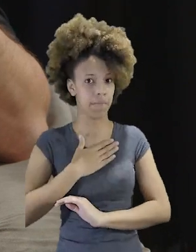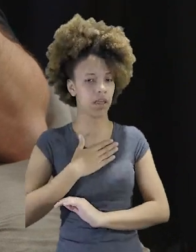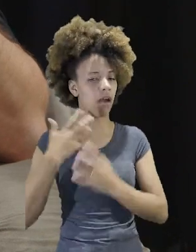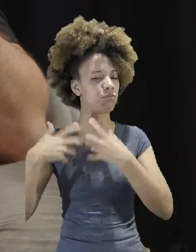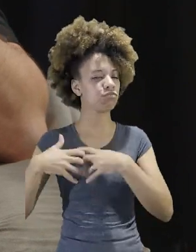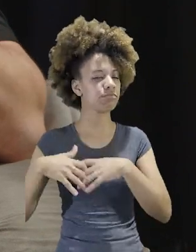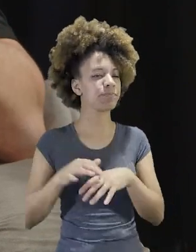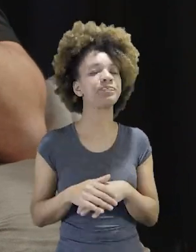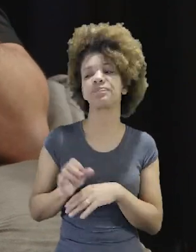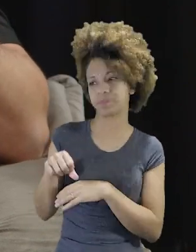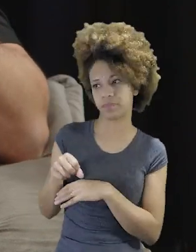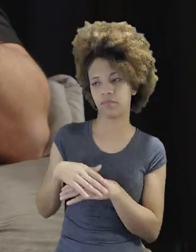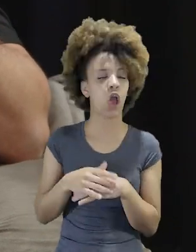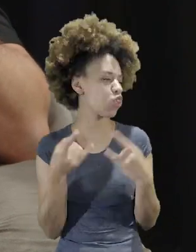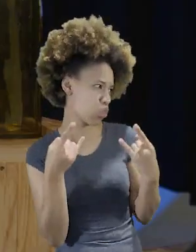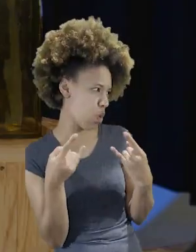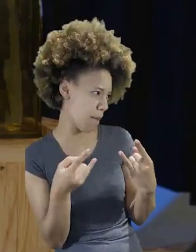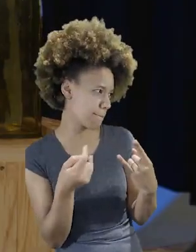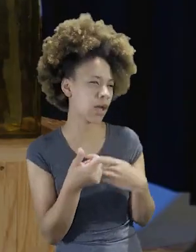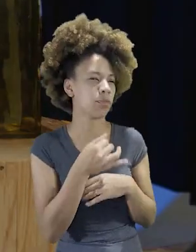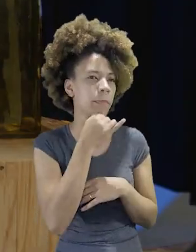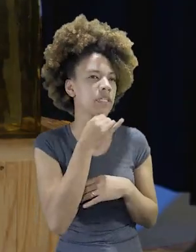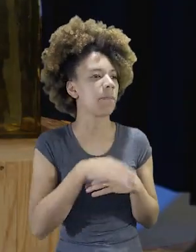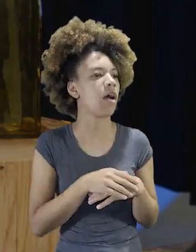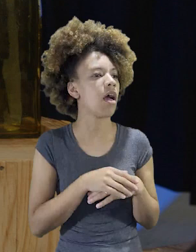como você não chamar Skank de rock entendi